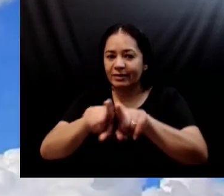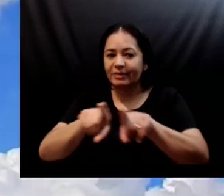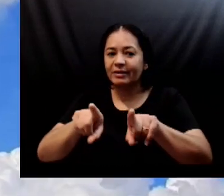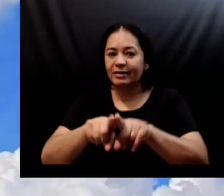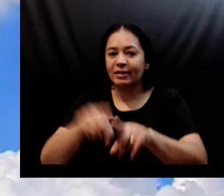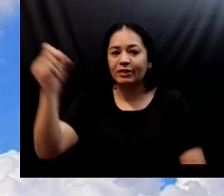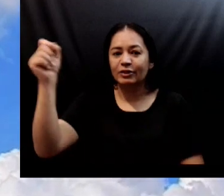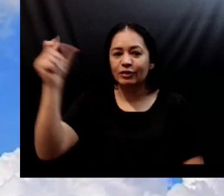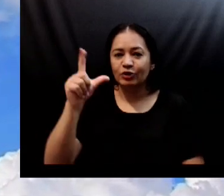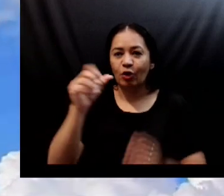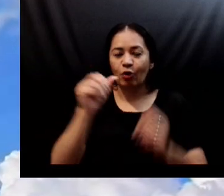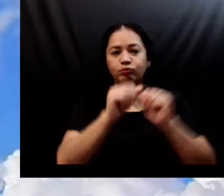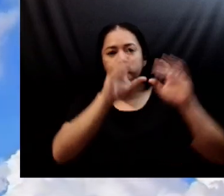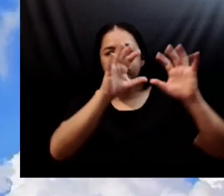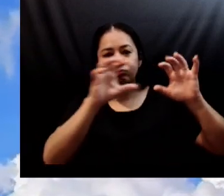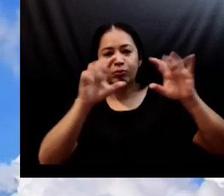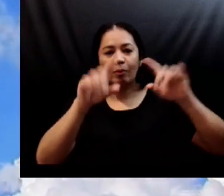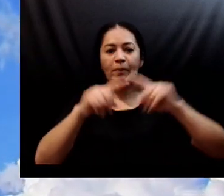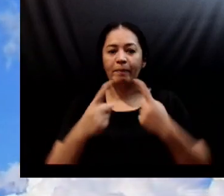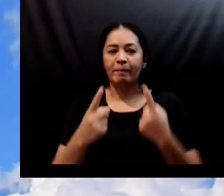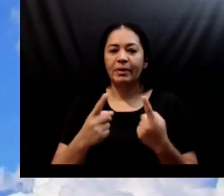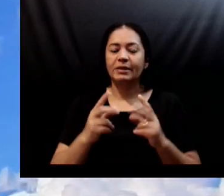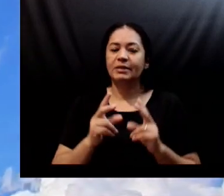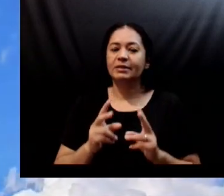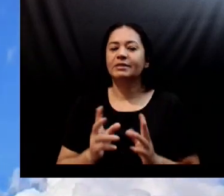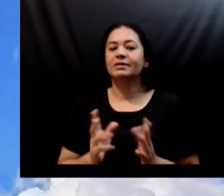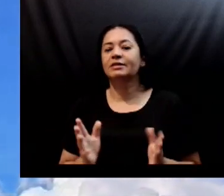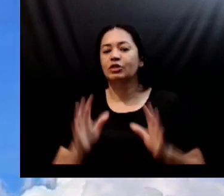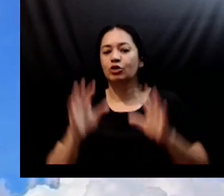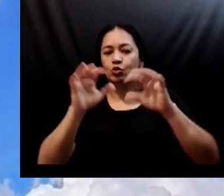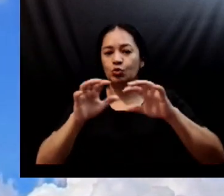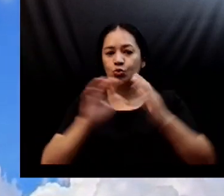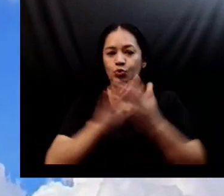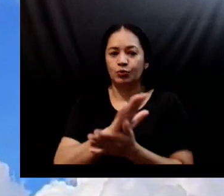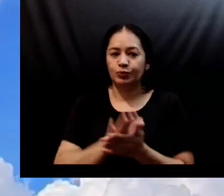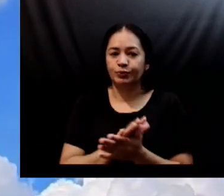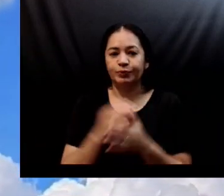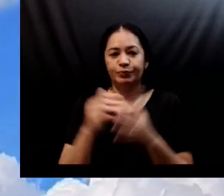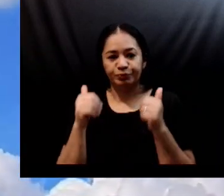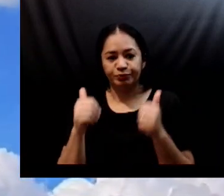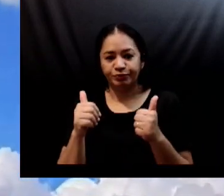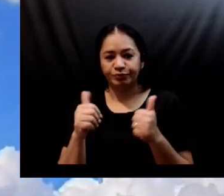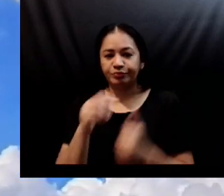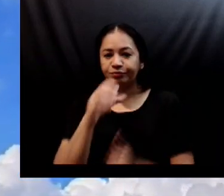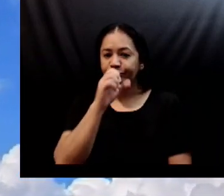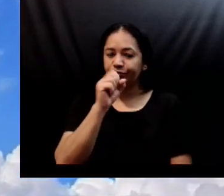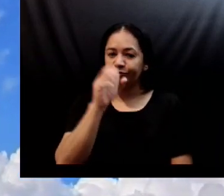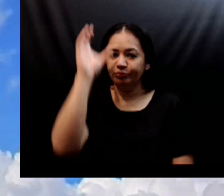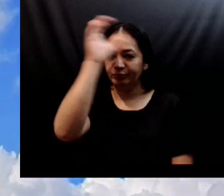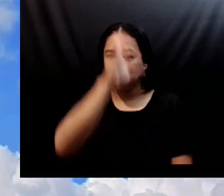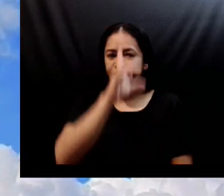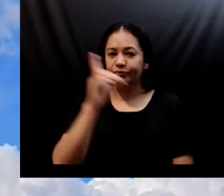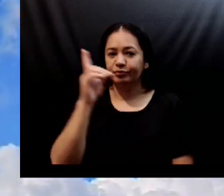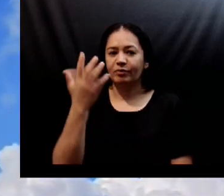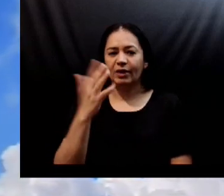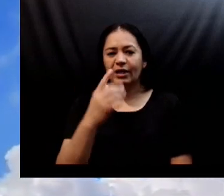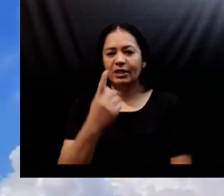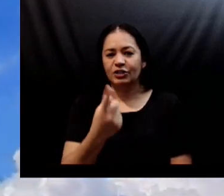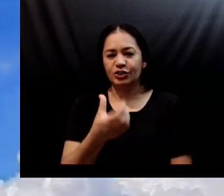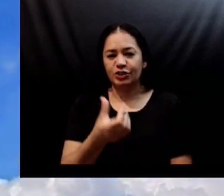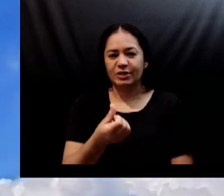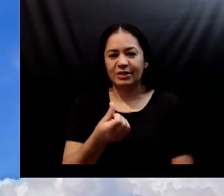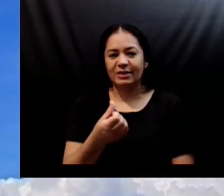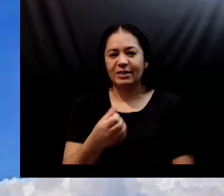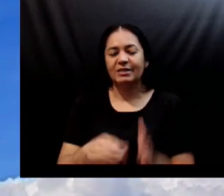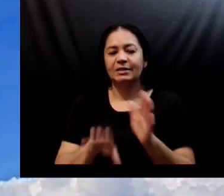nuvens, mas sem previsão de chuva, tá? Sábado e domingo, mínimas em torno de 16 e máximas aí